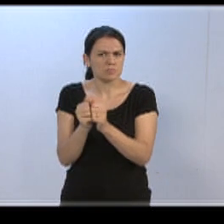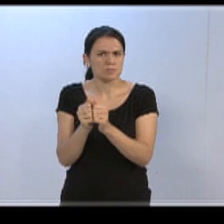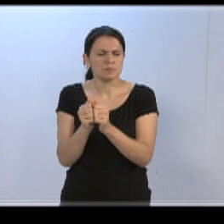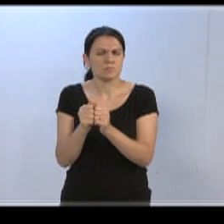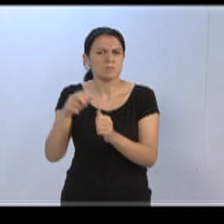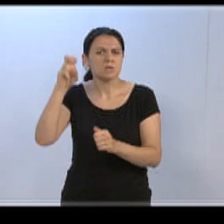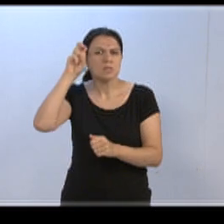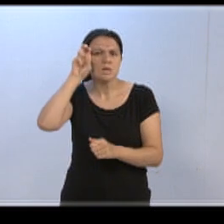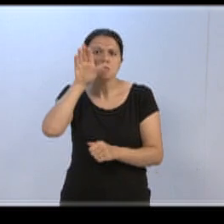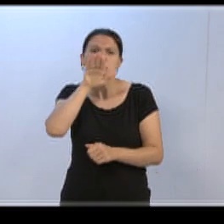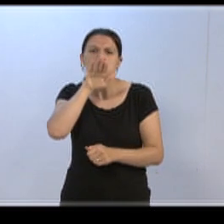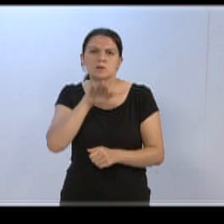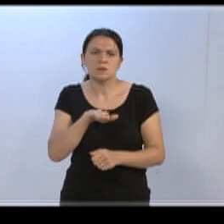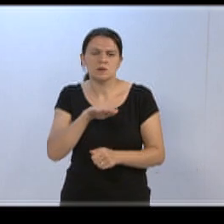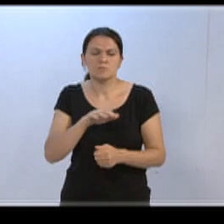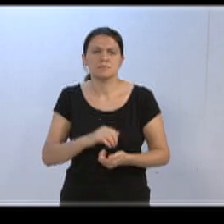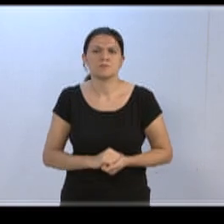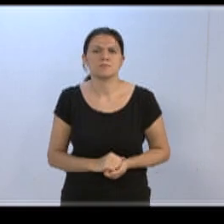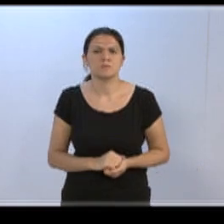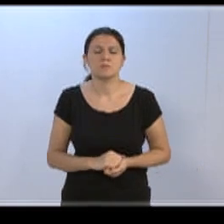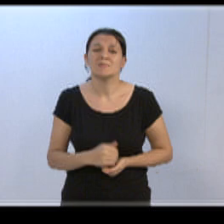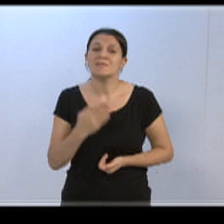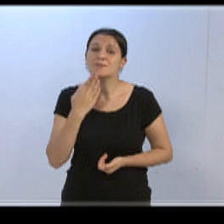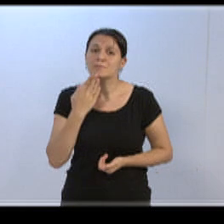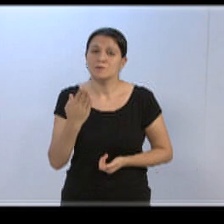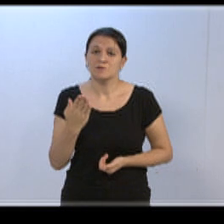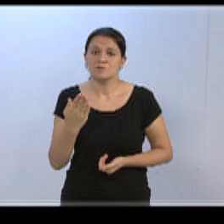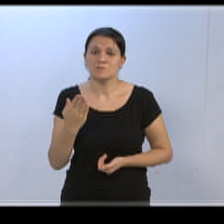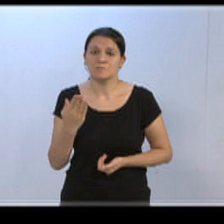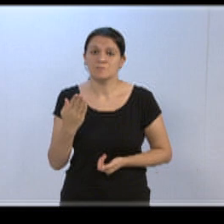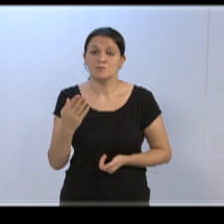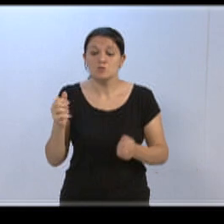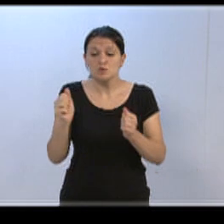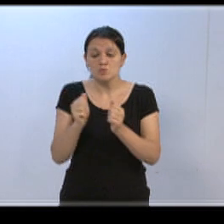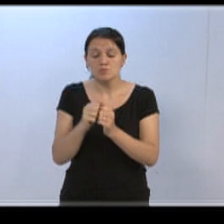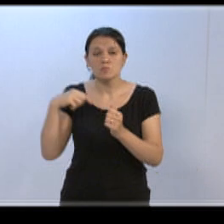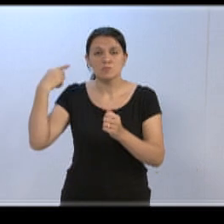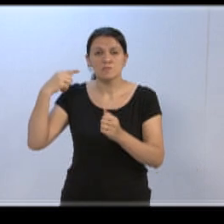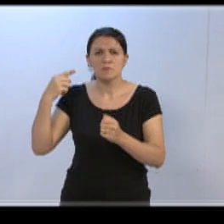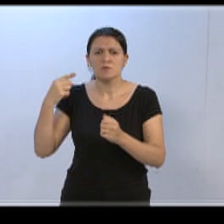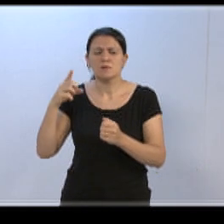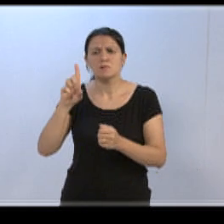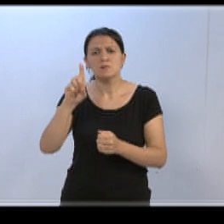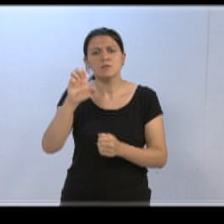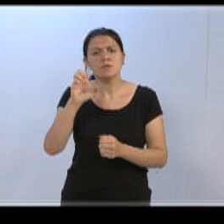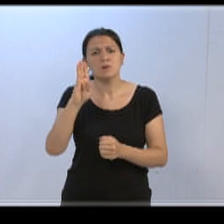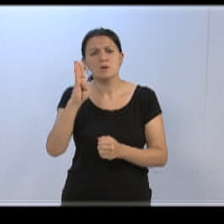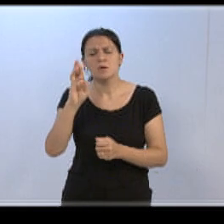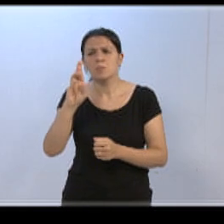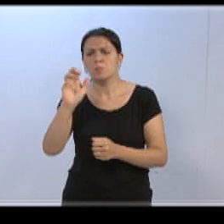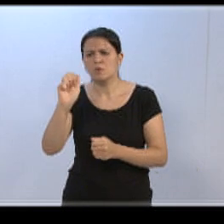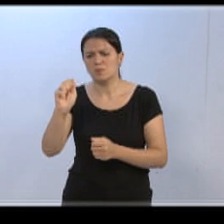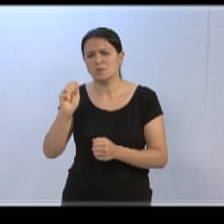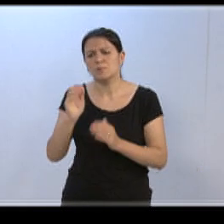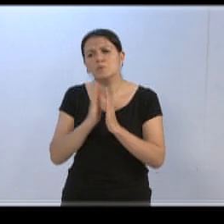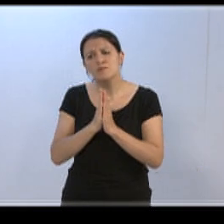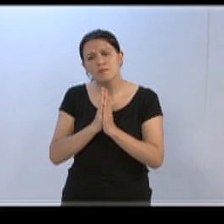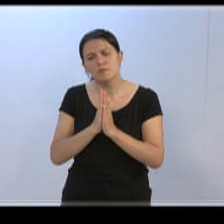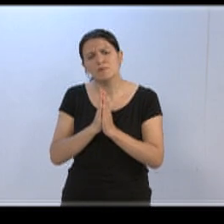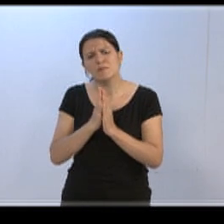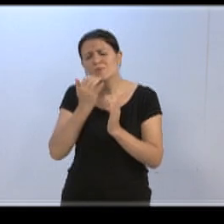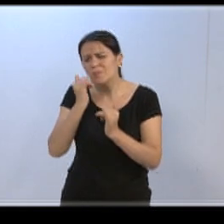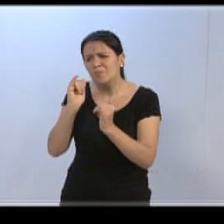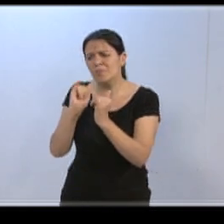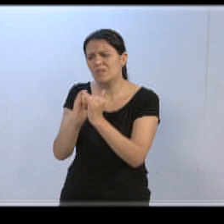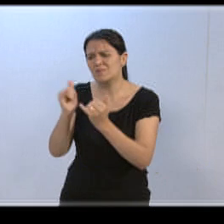Na quinta-feira à tarde, e pedi a ela, diante dos advogados, Débora, revê a tua situação. Vamos perdoar um ao